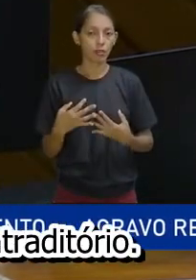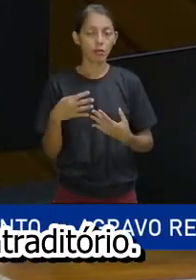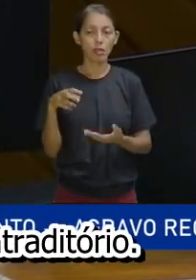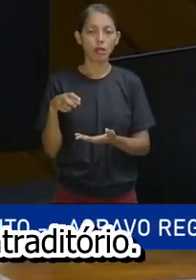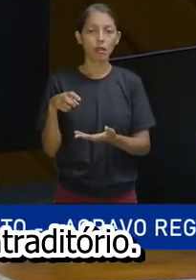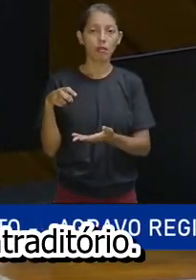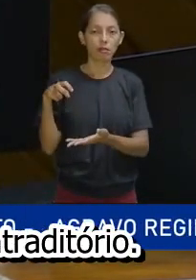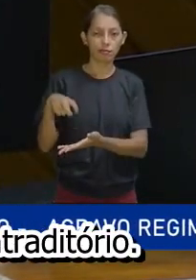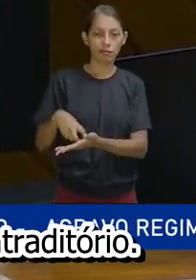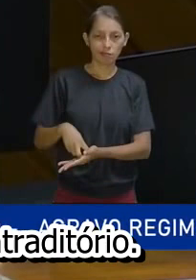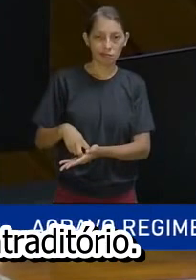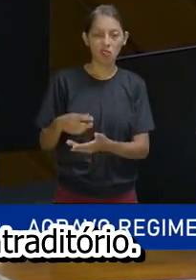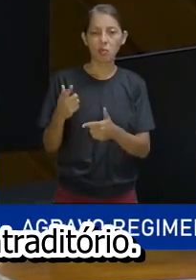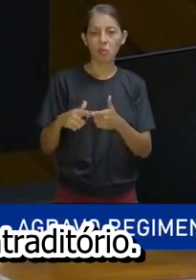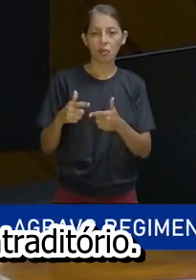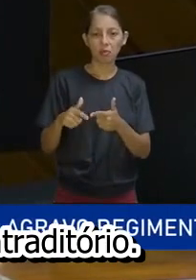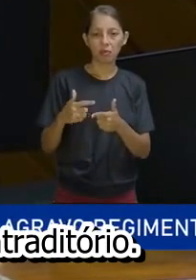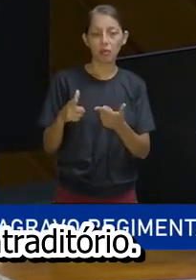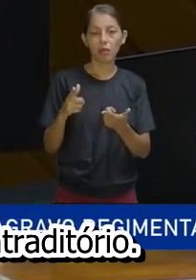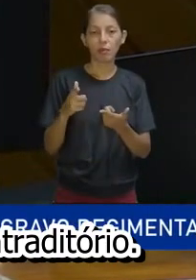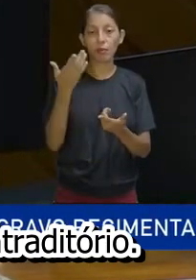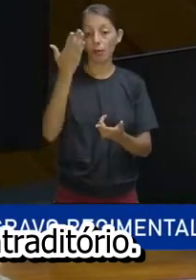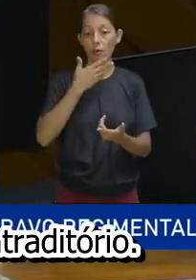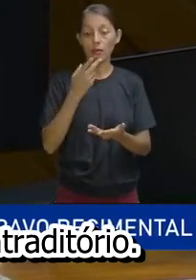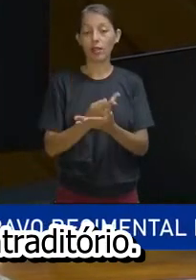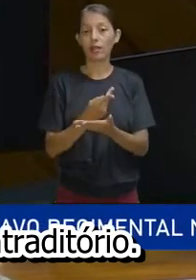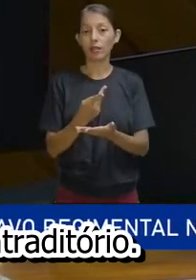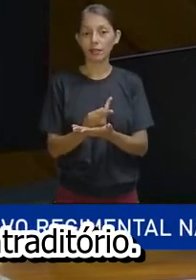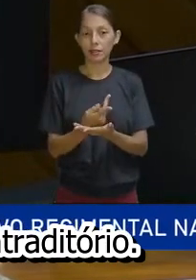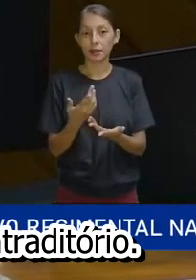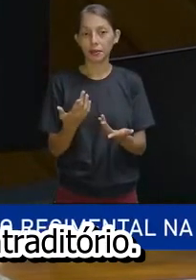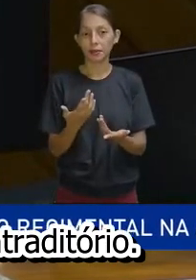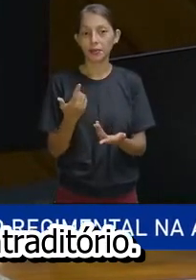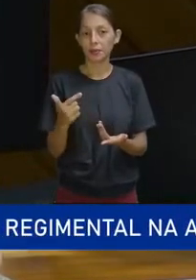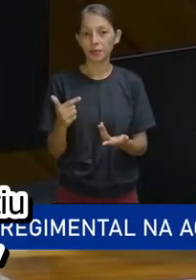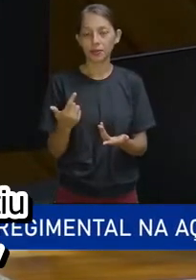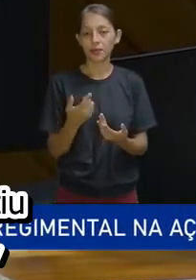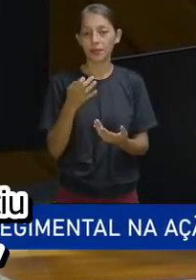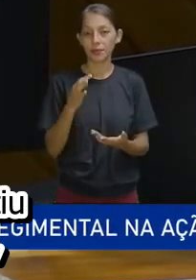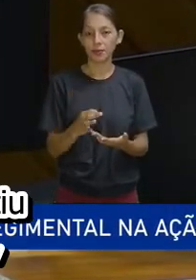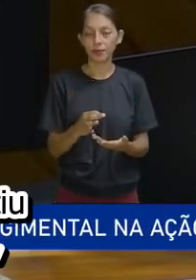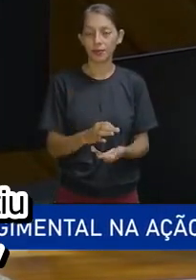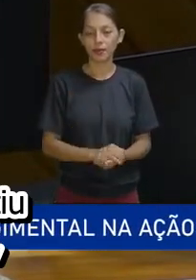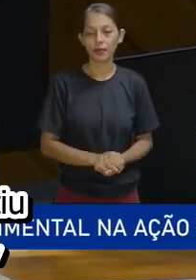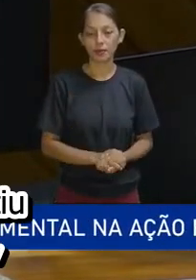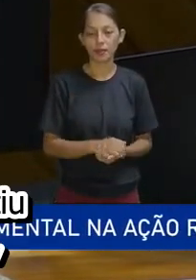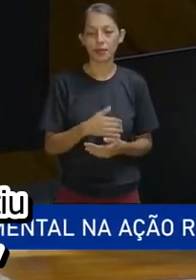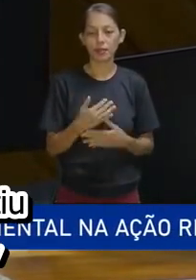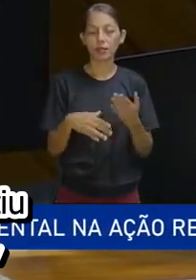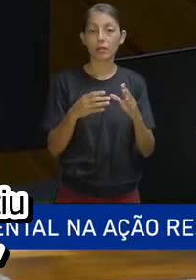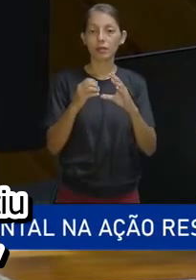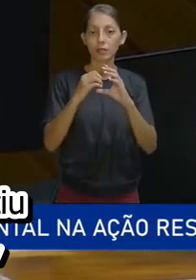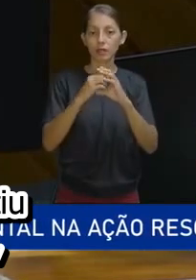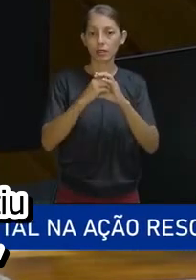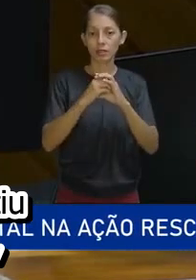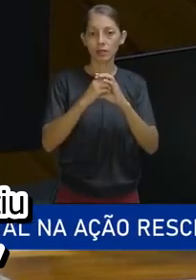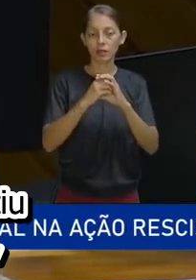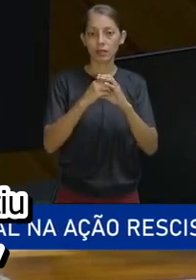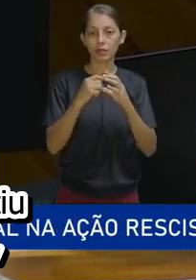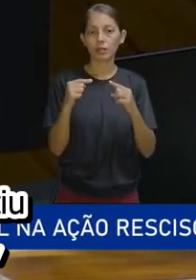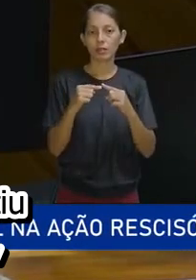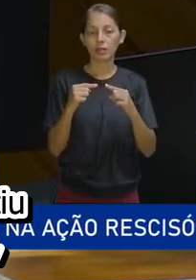em provas ilícitas e violação ao princípio do contraditório. O acordo do TRE Amapá 7646